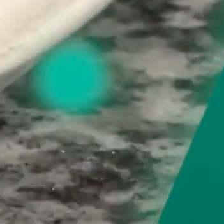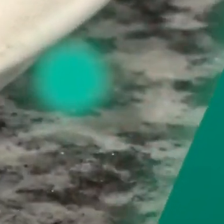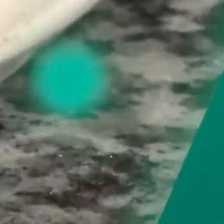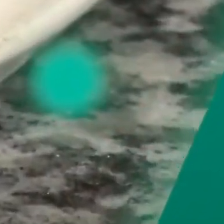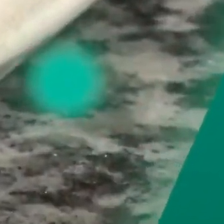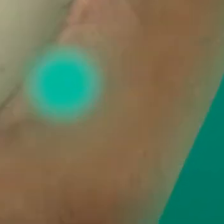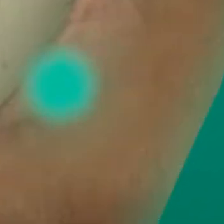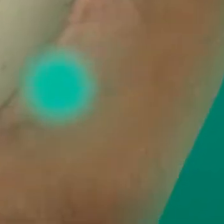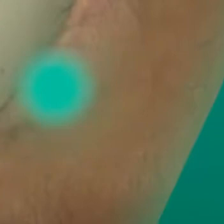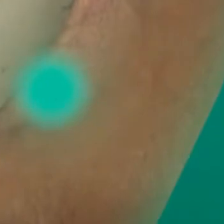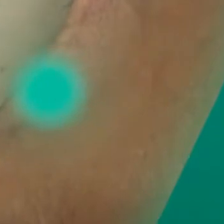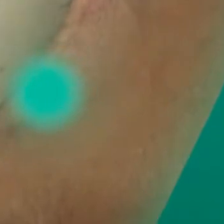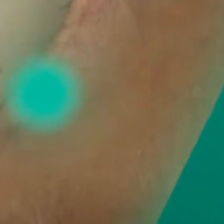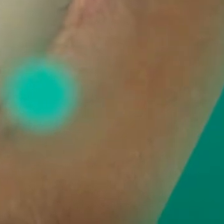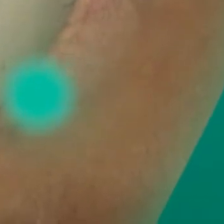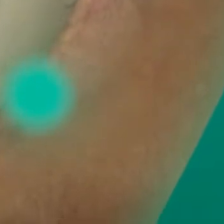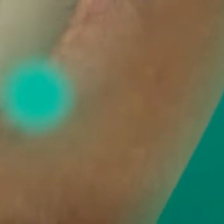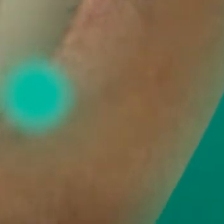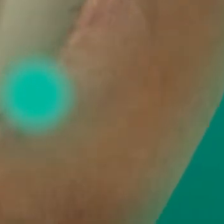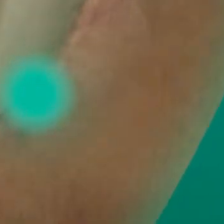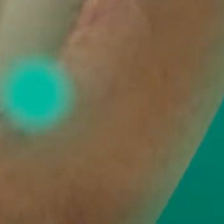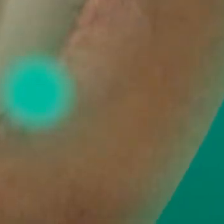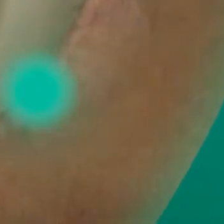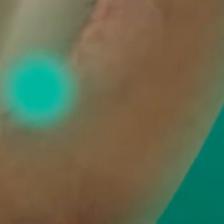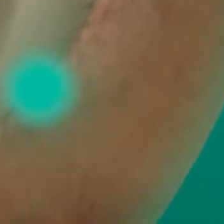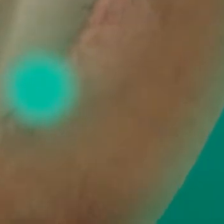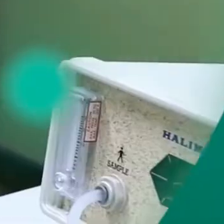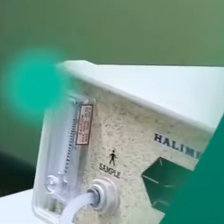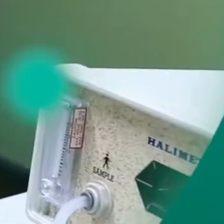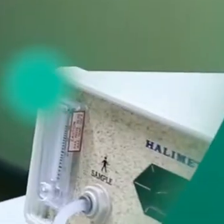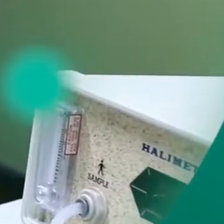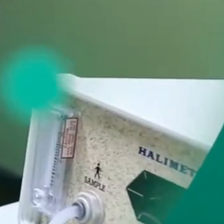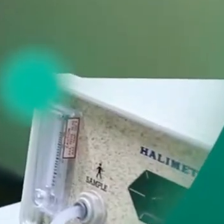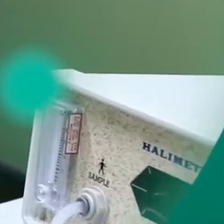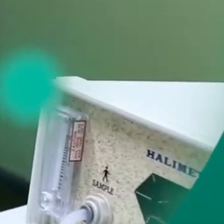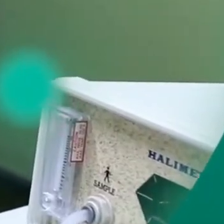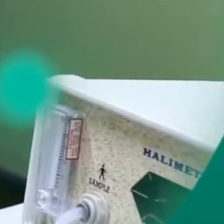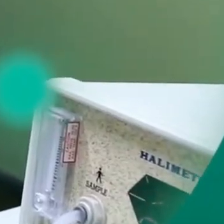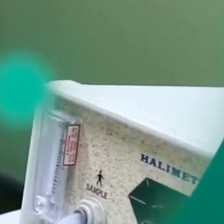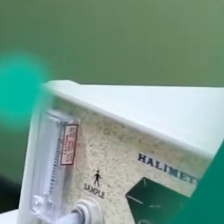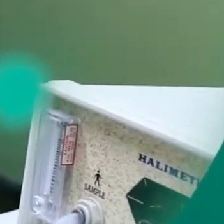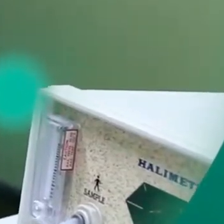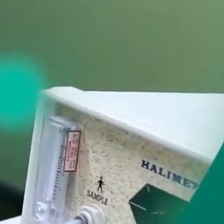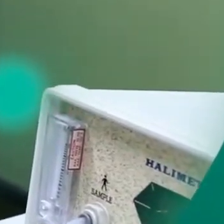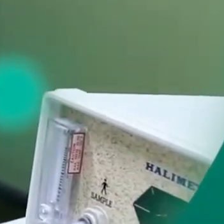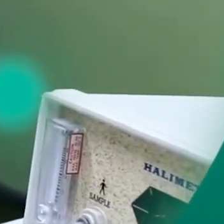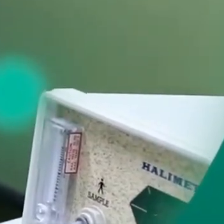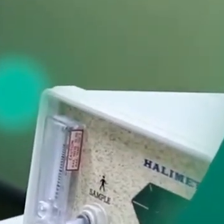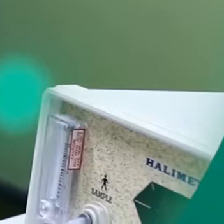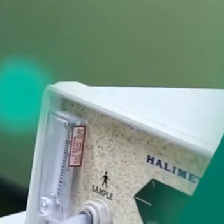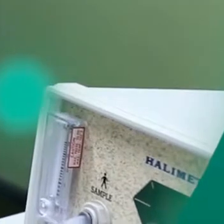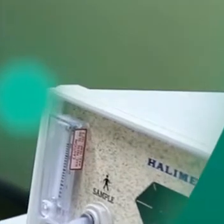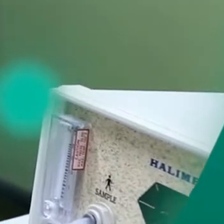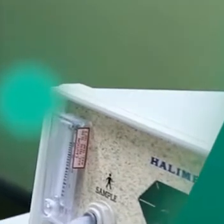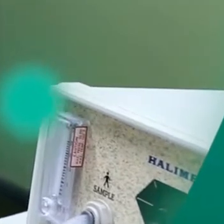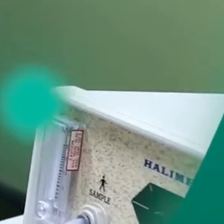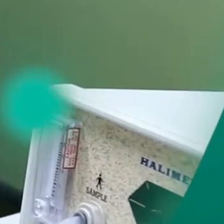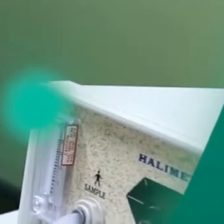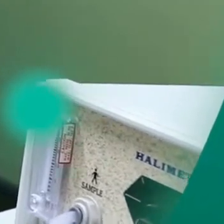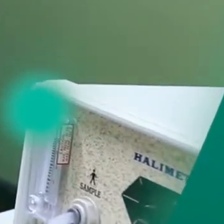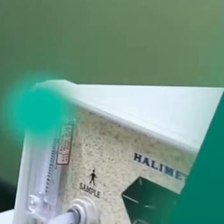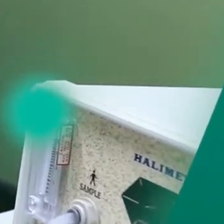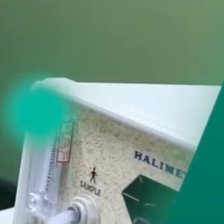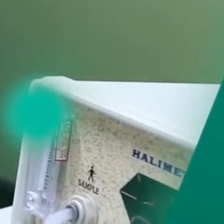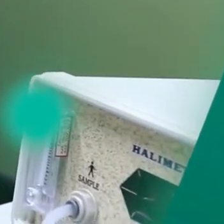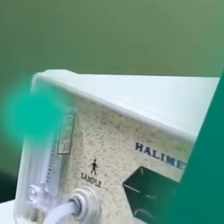cientistas do Instituto Federal Baiano criam um novo tipo de iogurte. E que tal um cuidado especial com a saúde bucal?